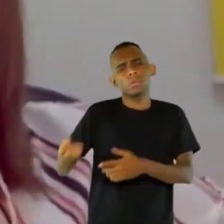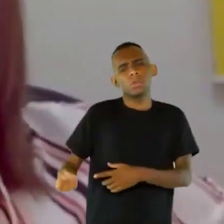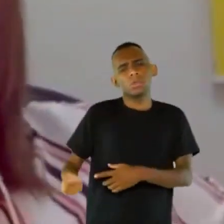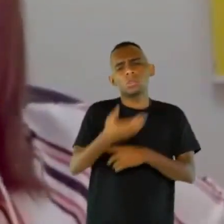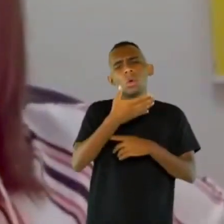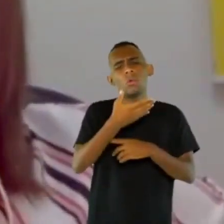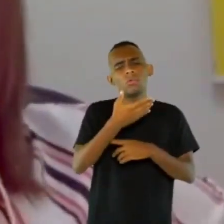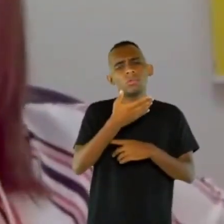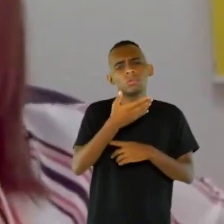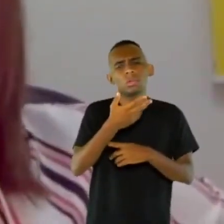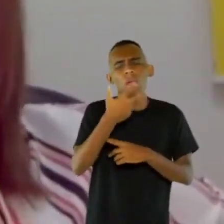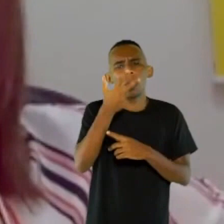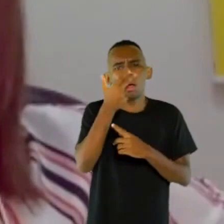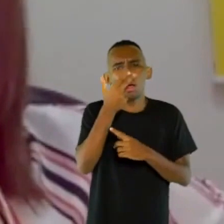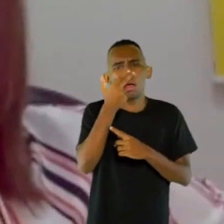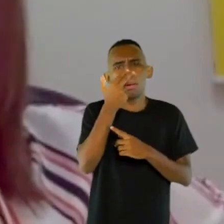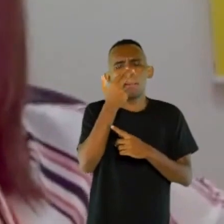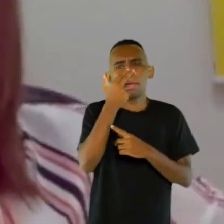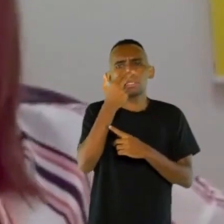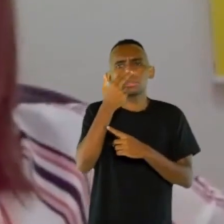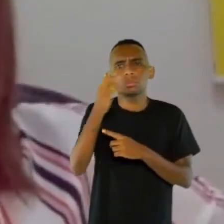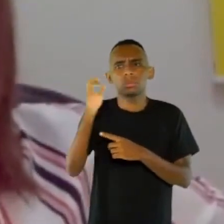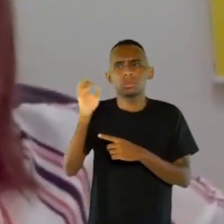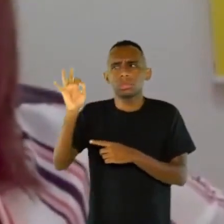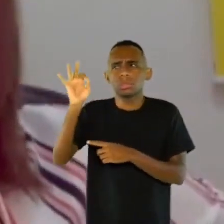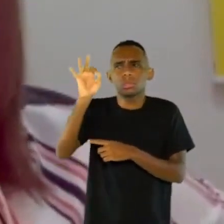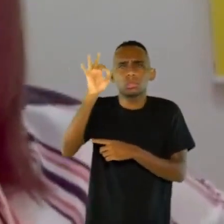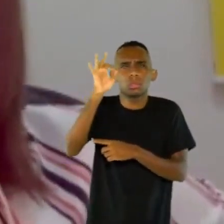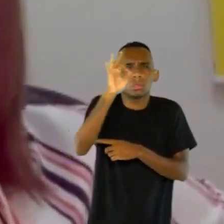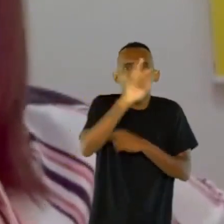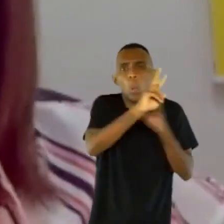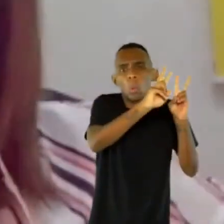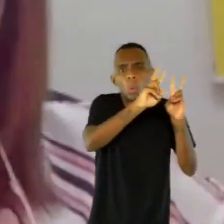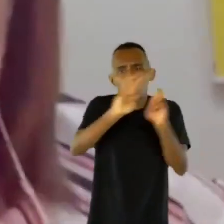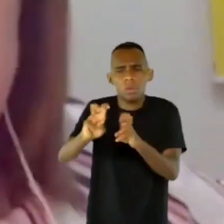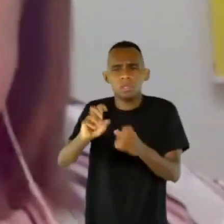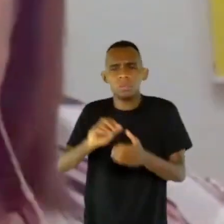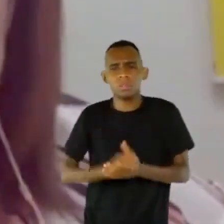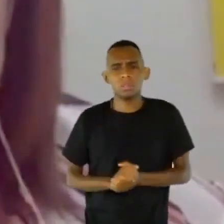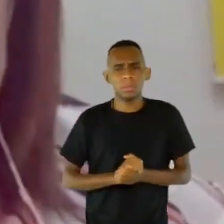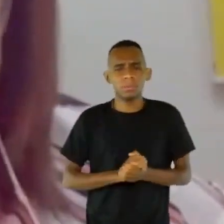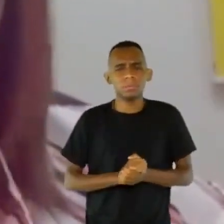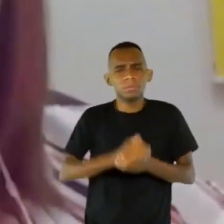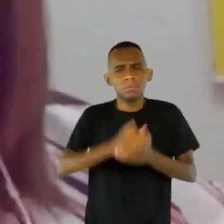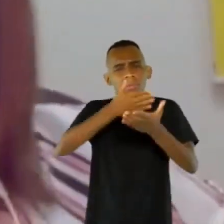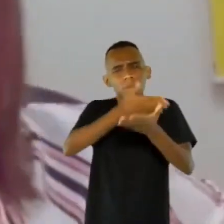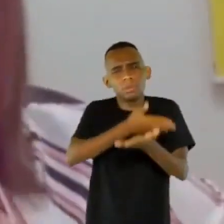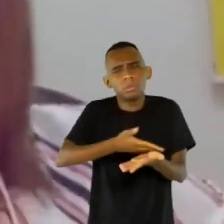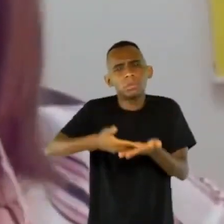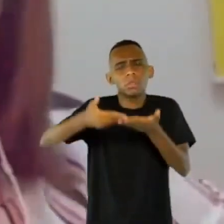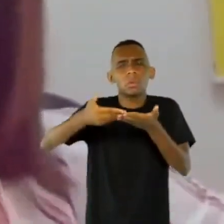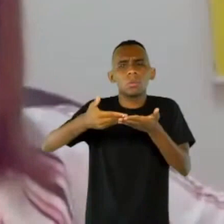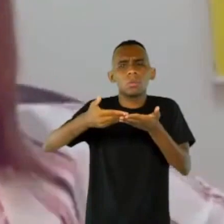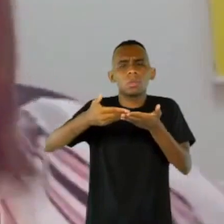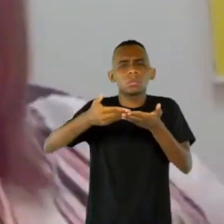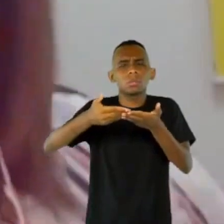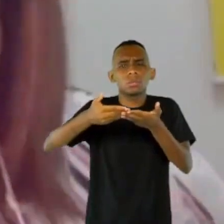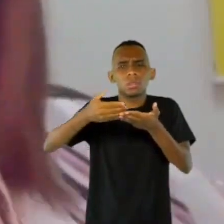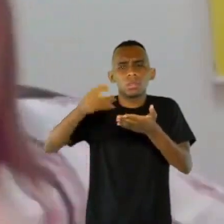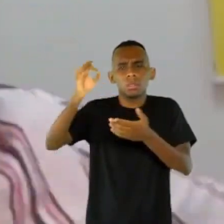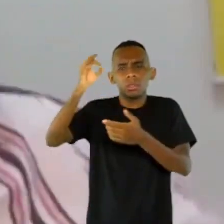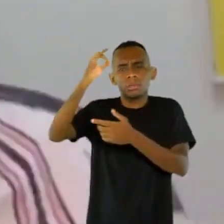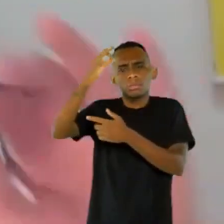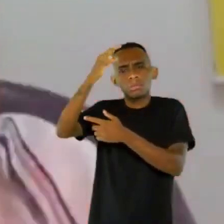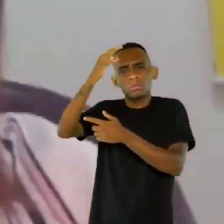é uma espécie de uma mosca temática que começa a pousar na sua testa,